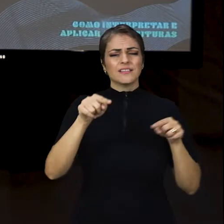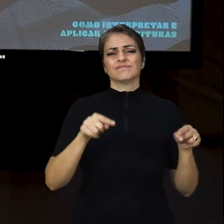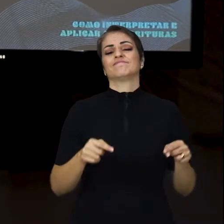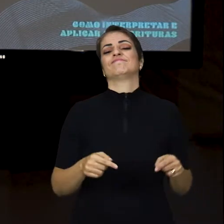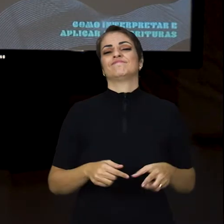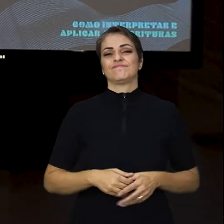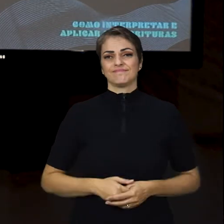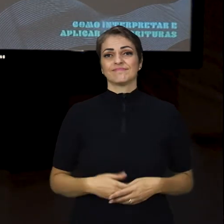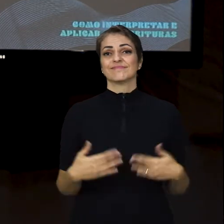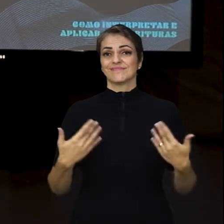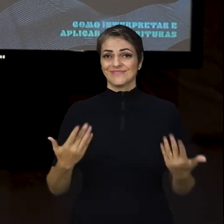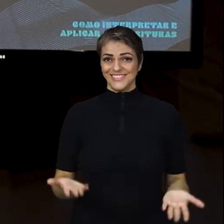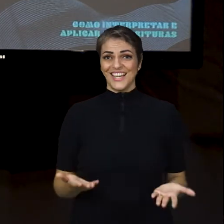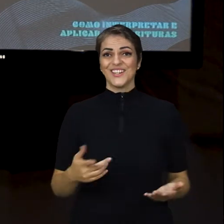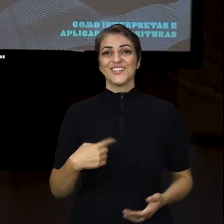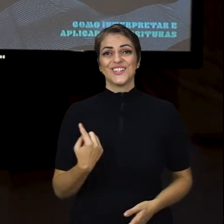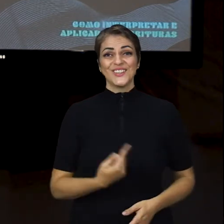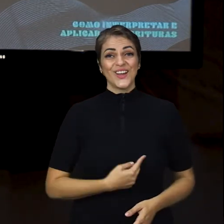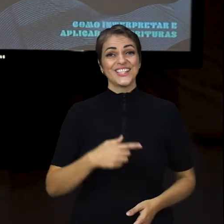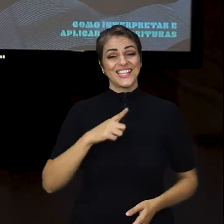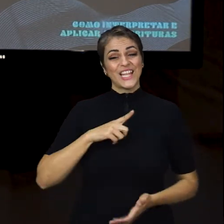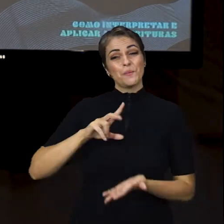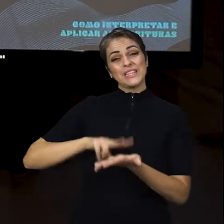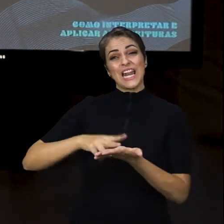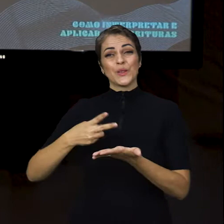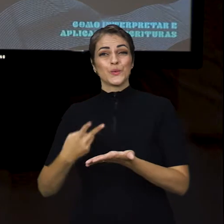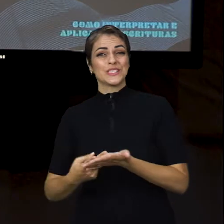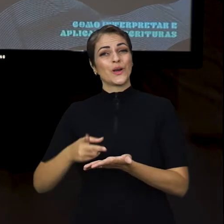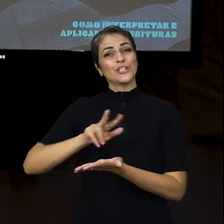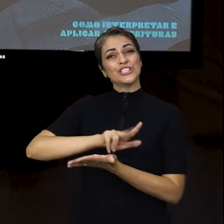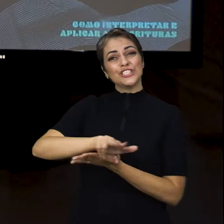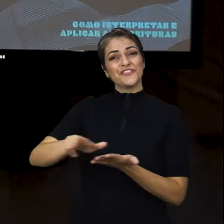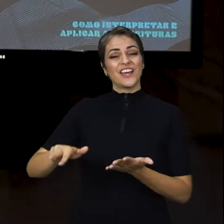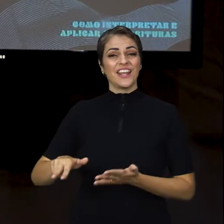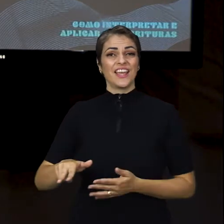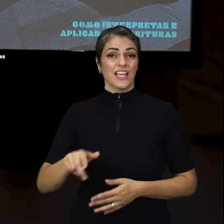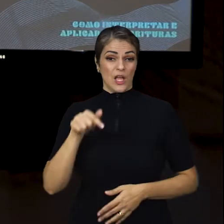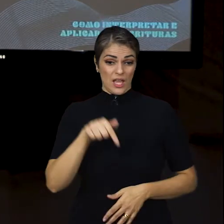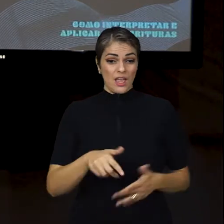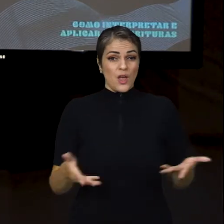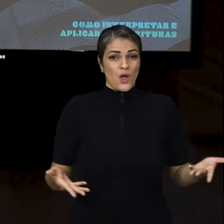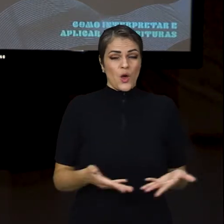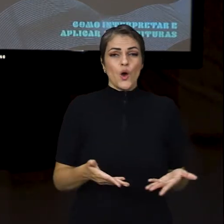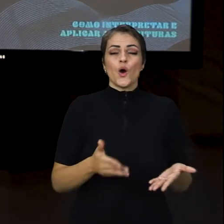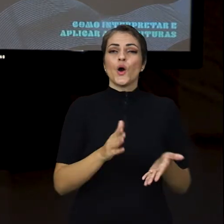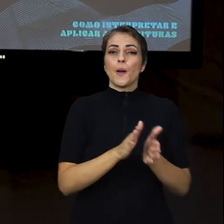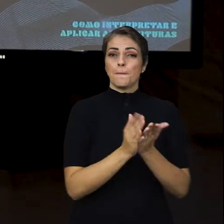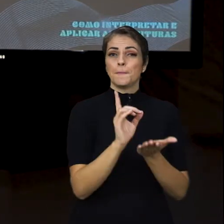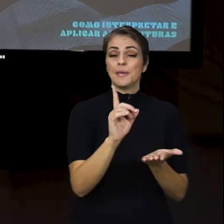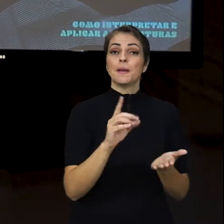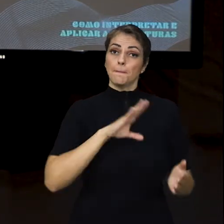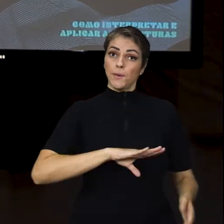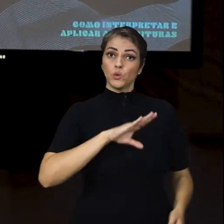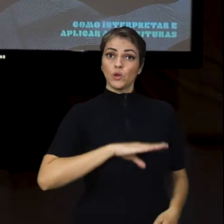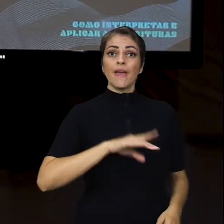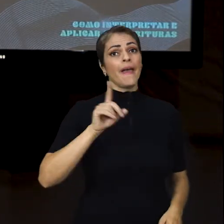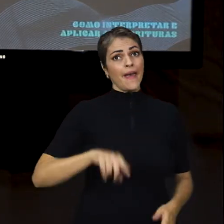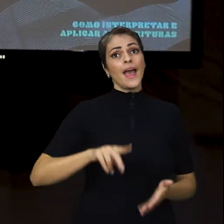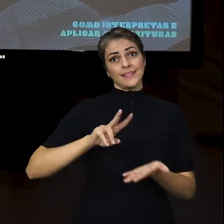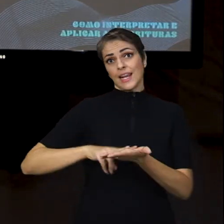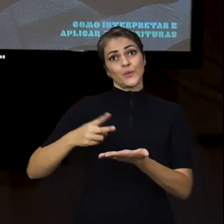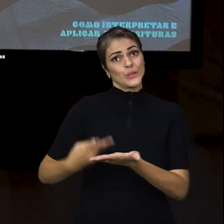E, portanto, nós estamos lendo traduções. Quando nós nos aproximamos de uma Bíblia em português, nós estamos lendo uma tradução de alguma